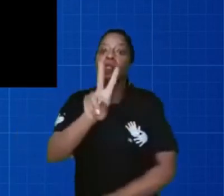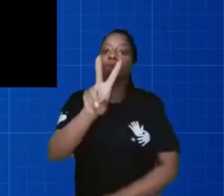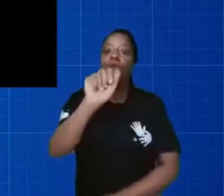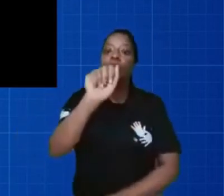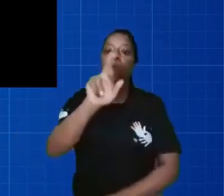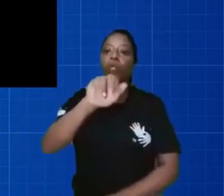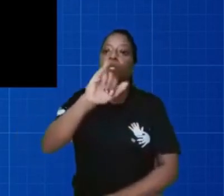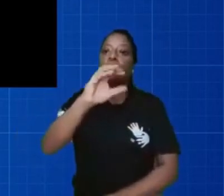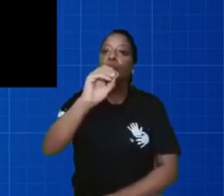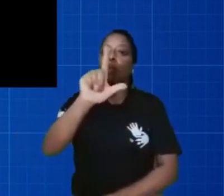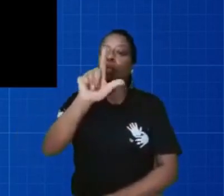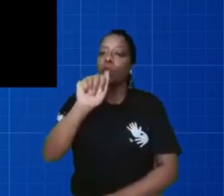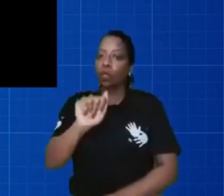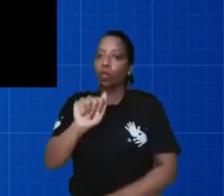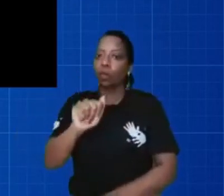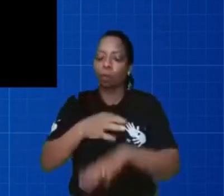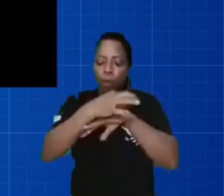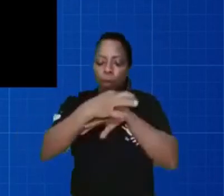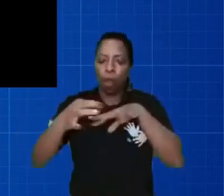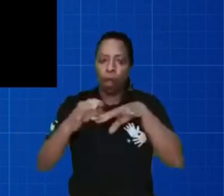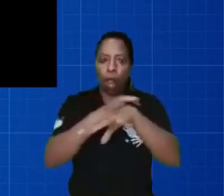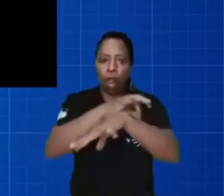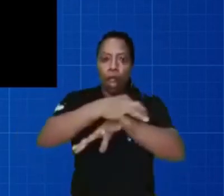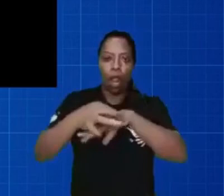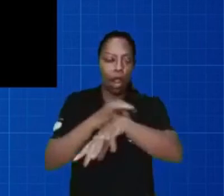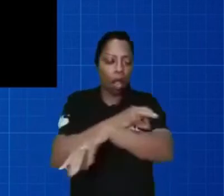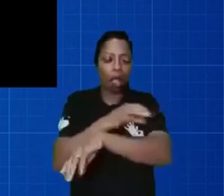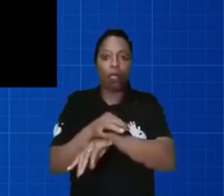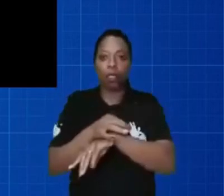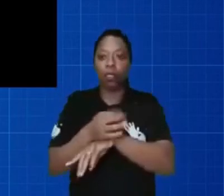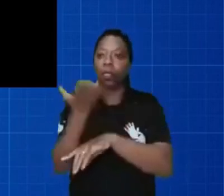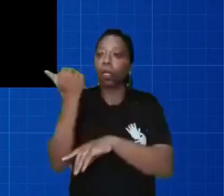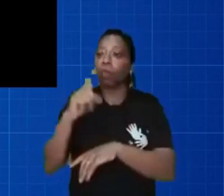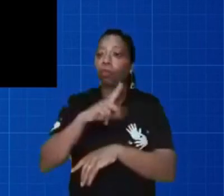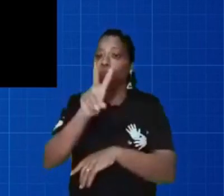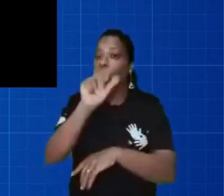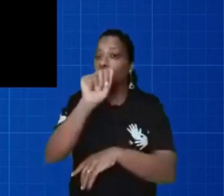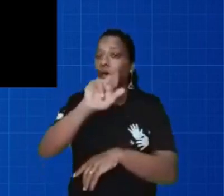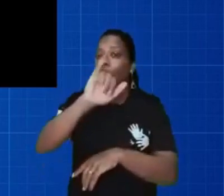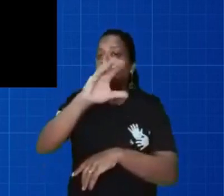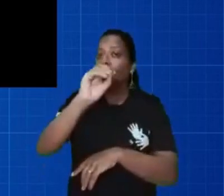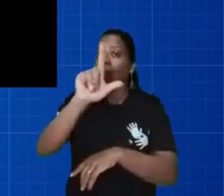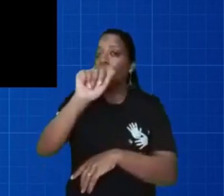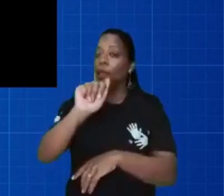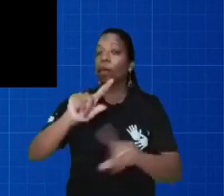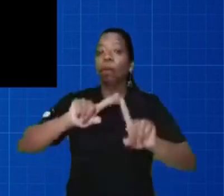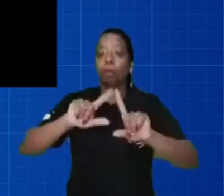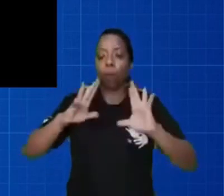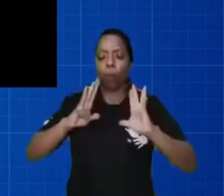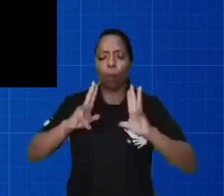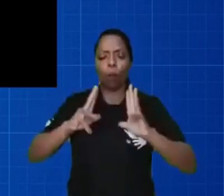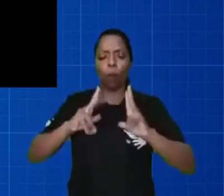vacinação e conseguiram erradicar do mundo. Em 1980, recebemos um certificado de erradicação mundial da varíola